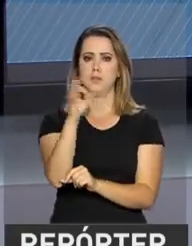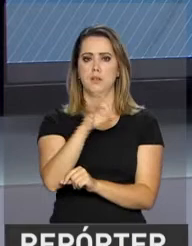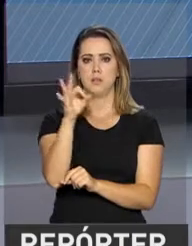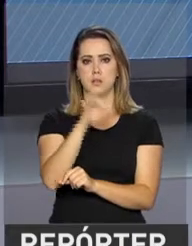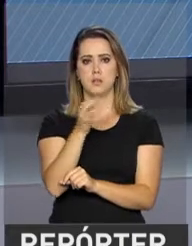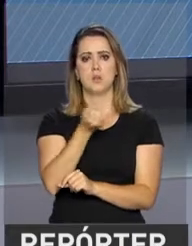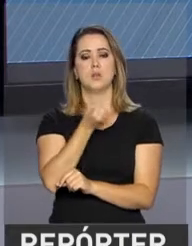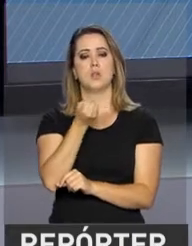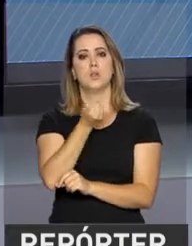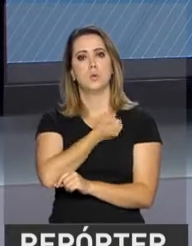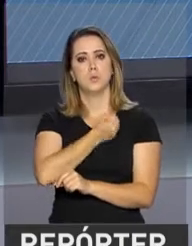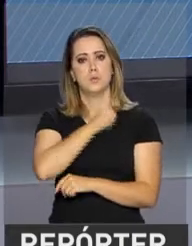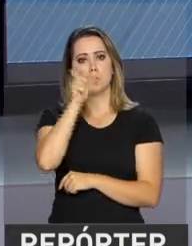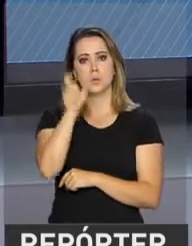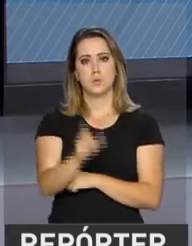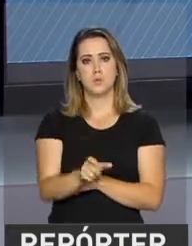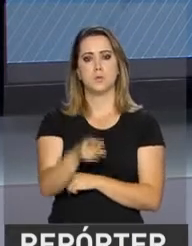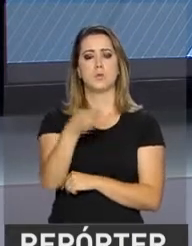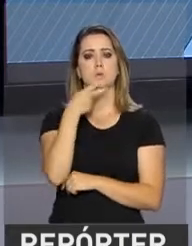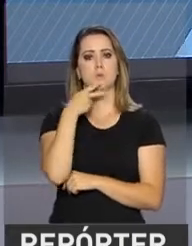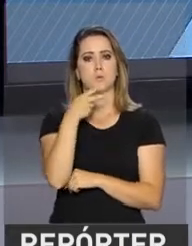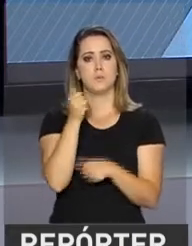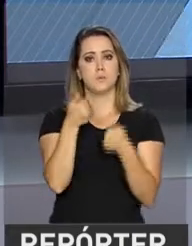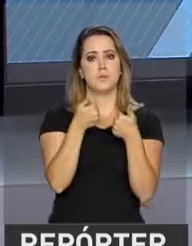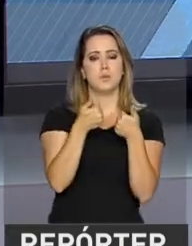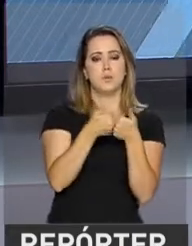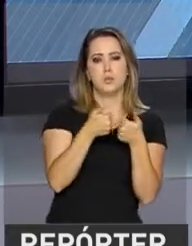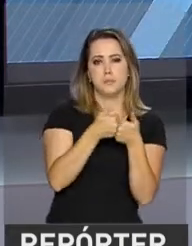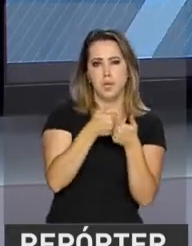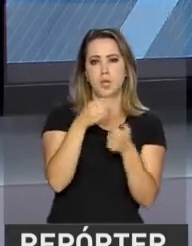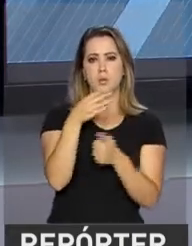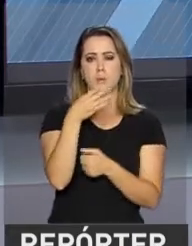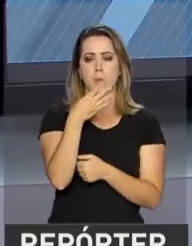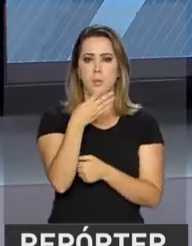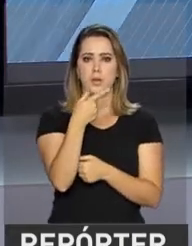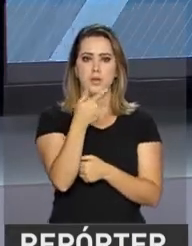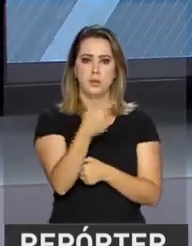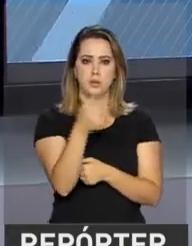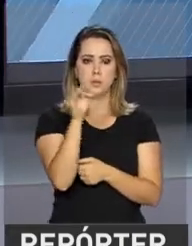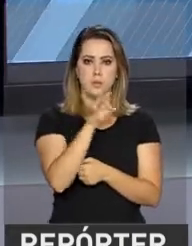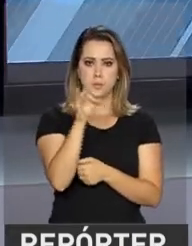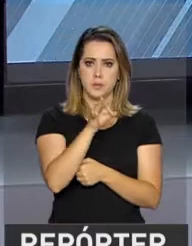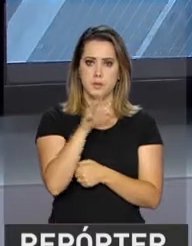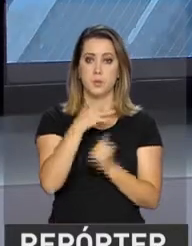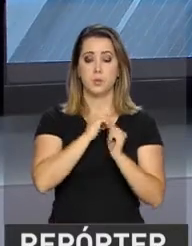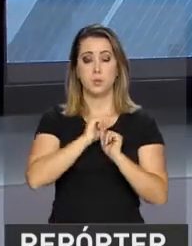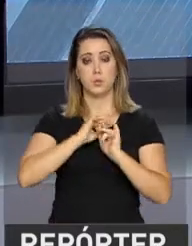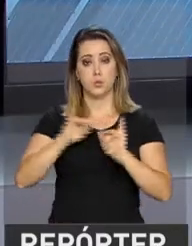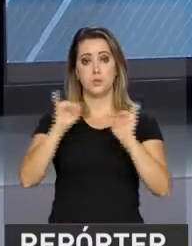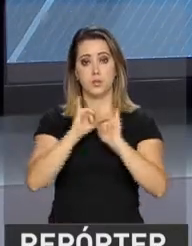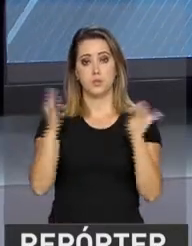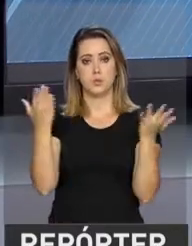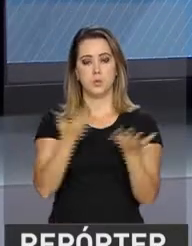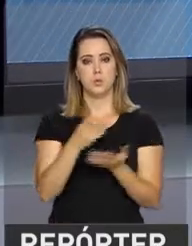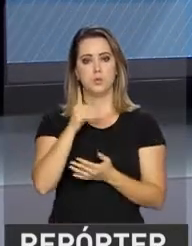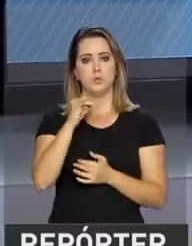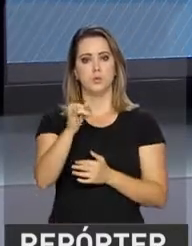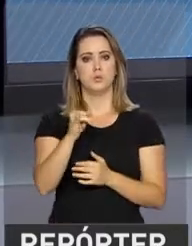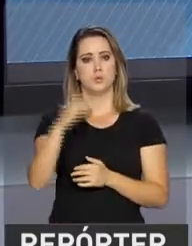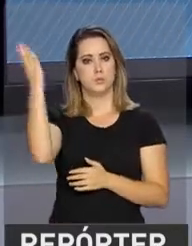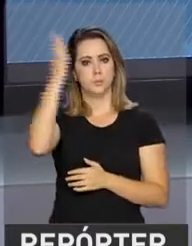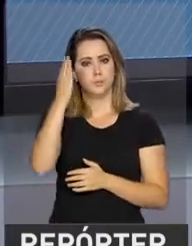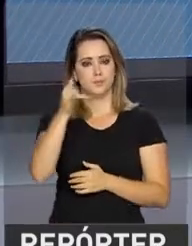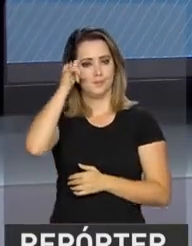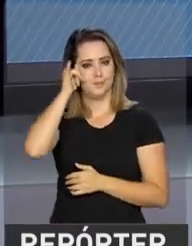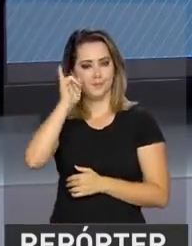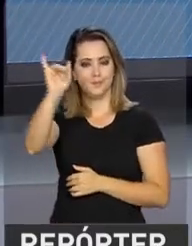e o número de fumantes passivos em 42%. Os dados foram divulgados hoje, data que marca o Dia